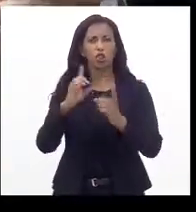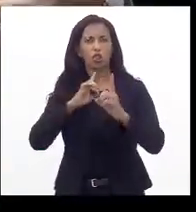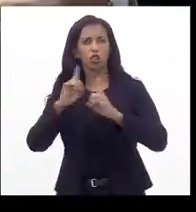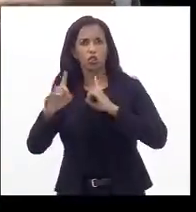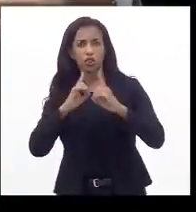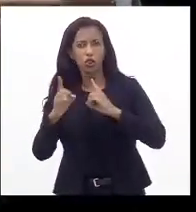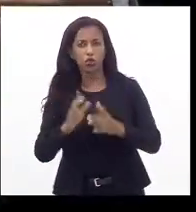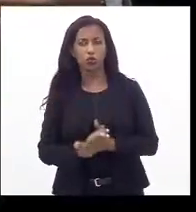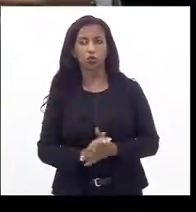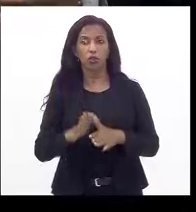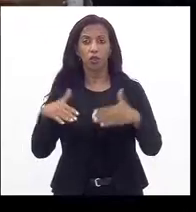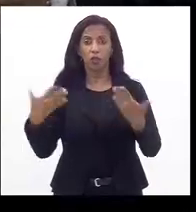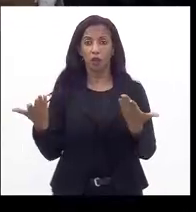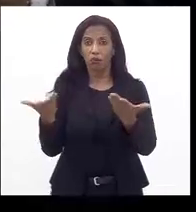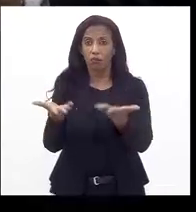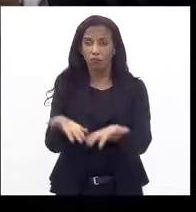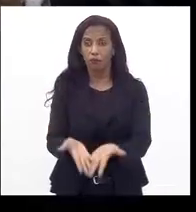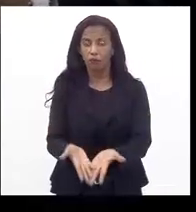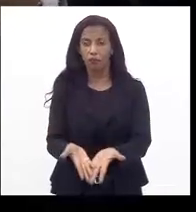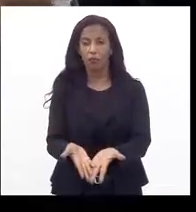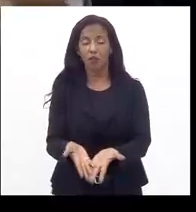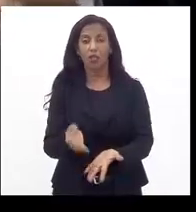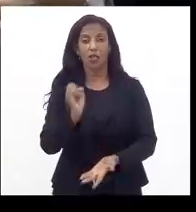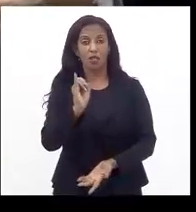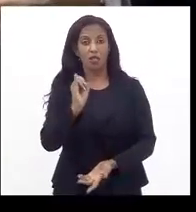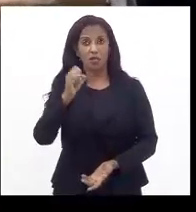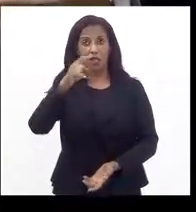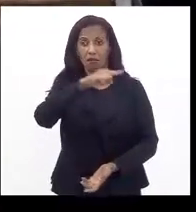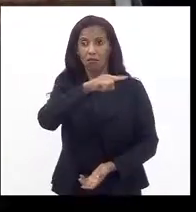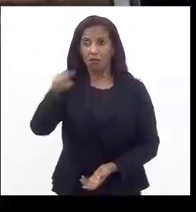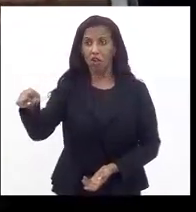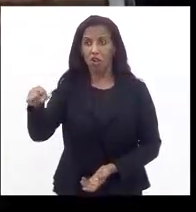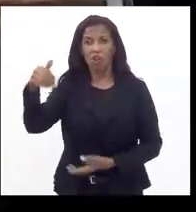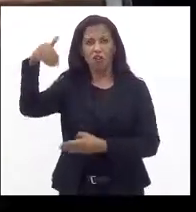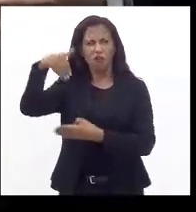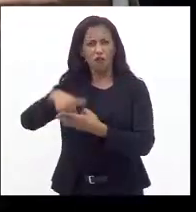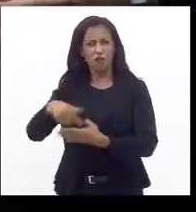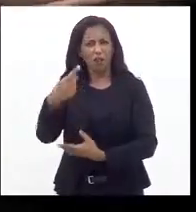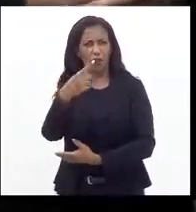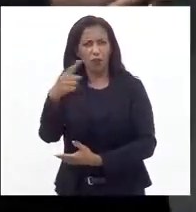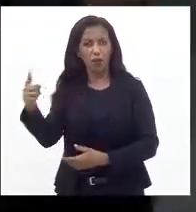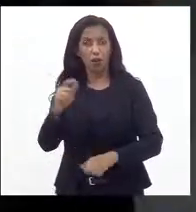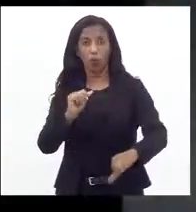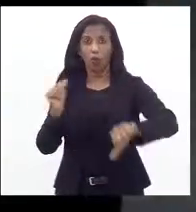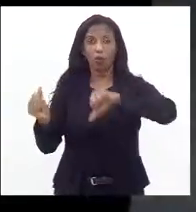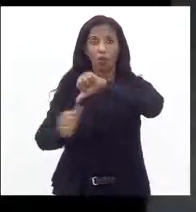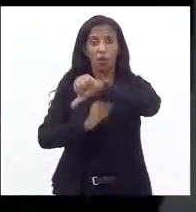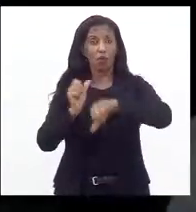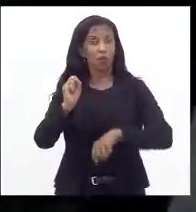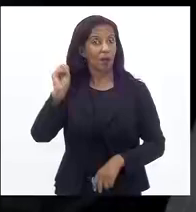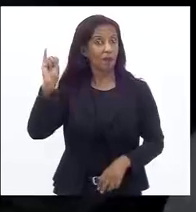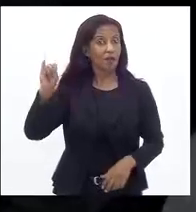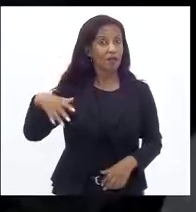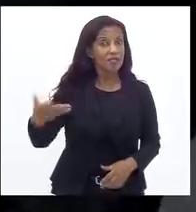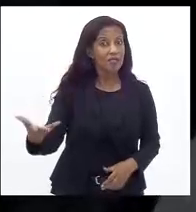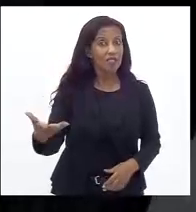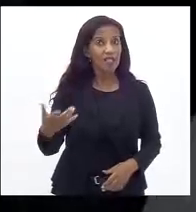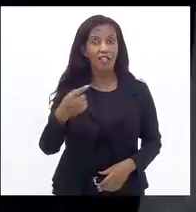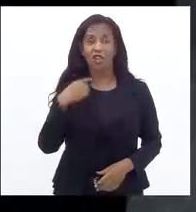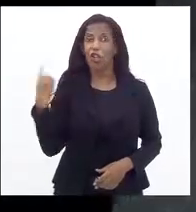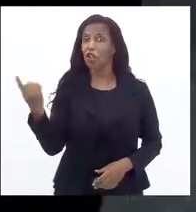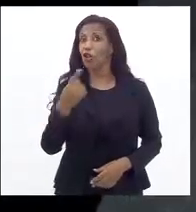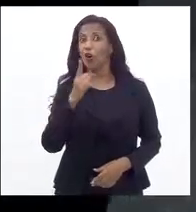discutir então é o seguinte se eles que votaram não não mudar para Sim nós não